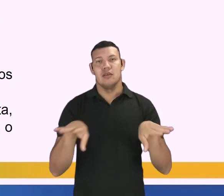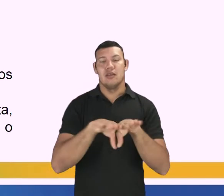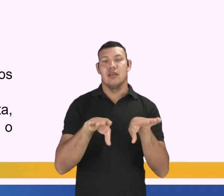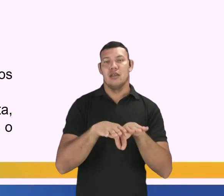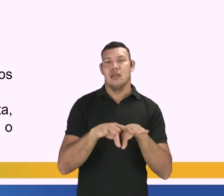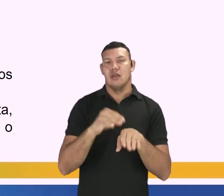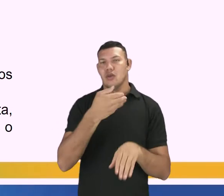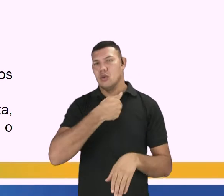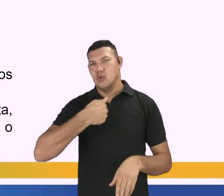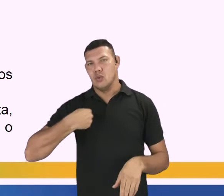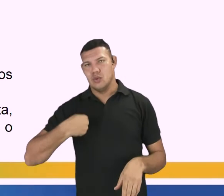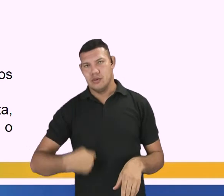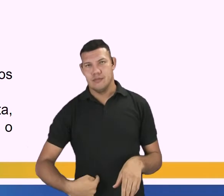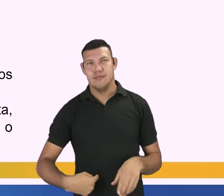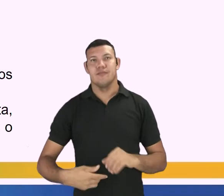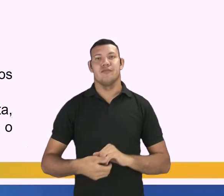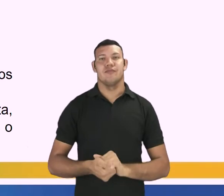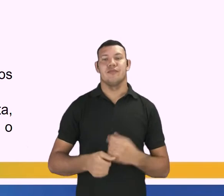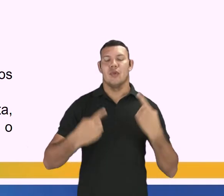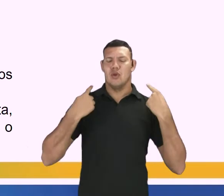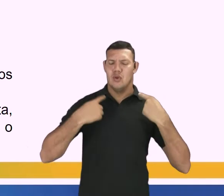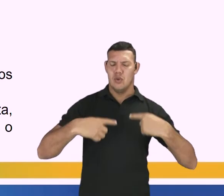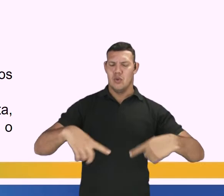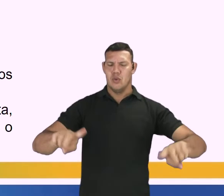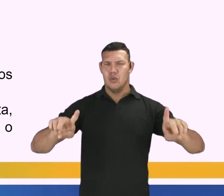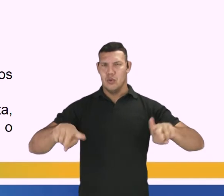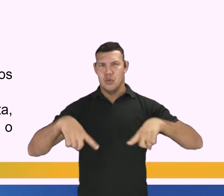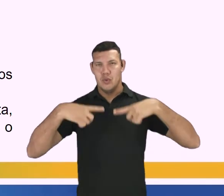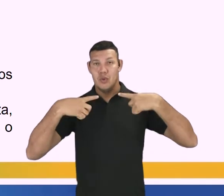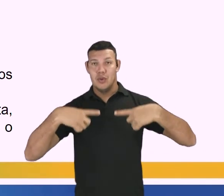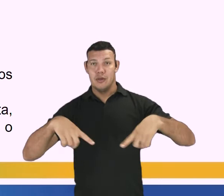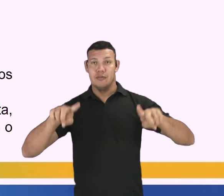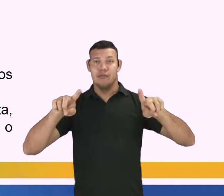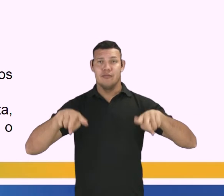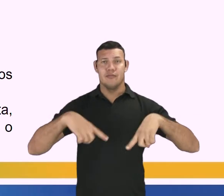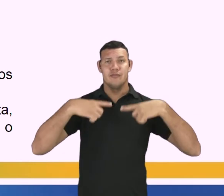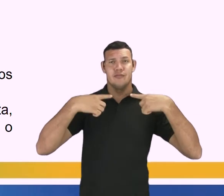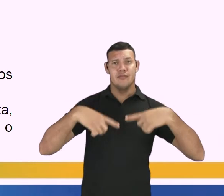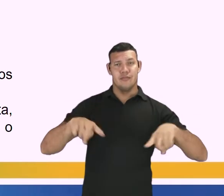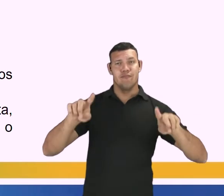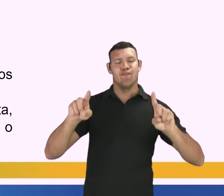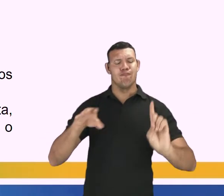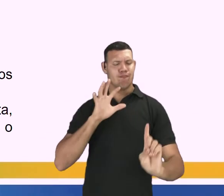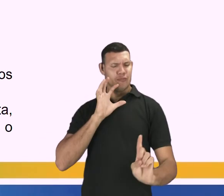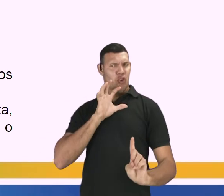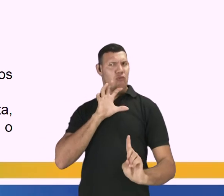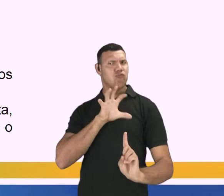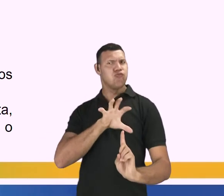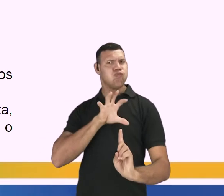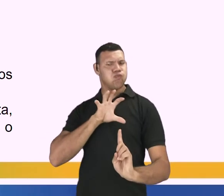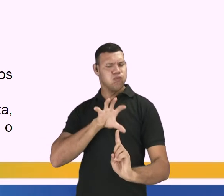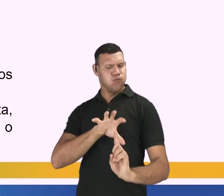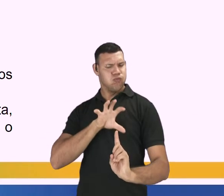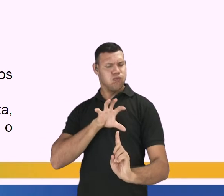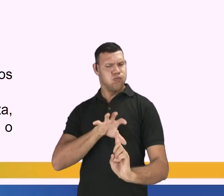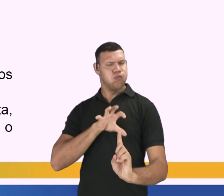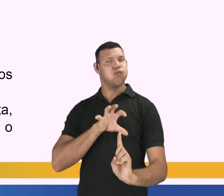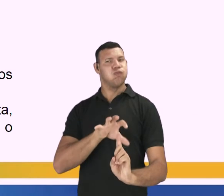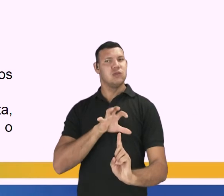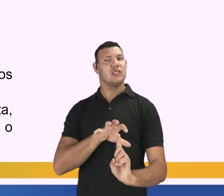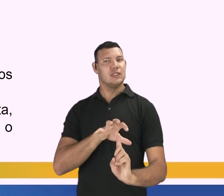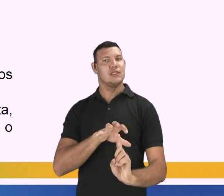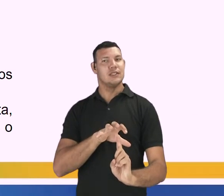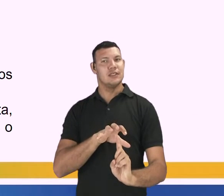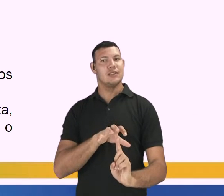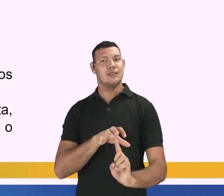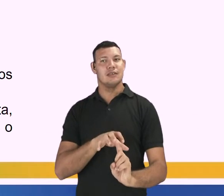ciência. A música medieval, né? Ela teve grande influência, né? Nós vemos que tem a